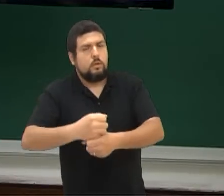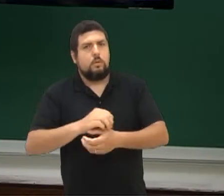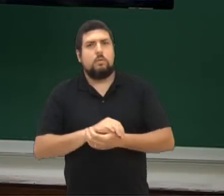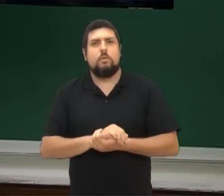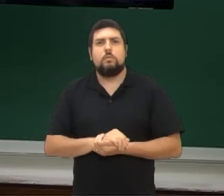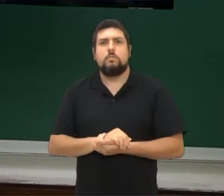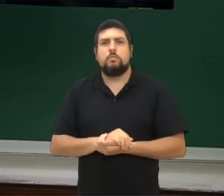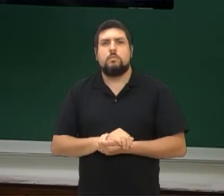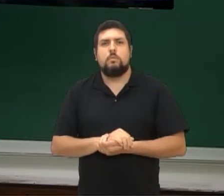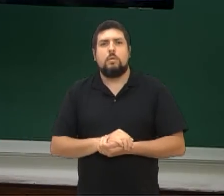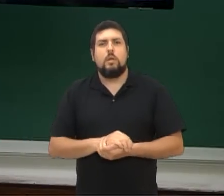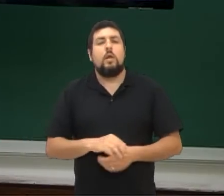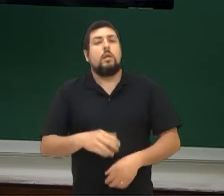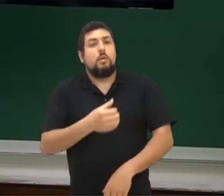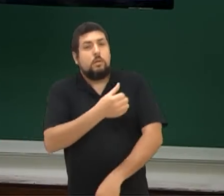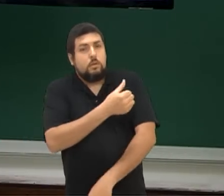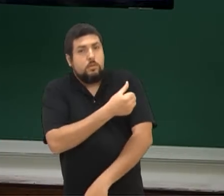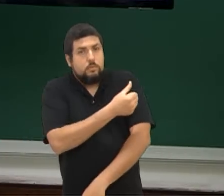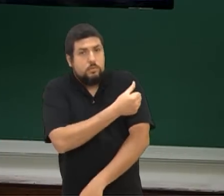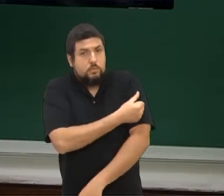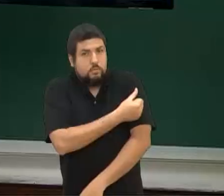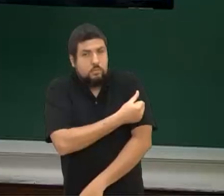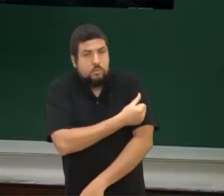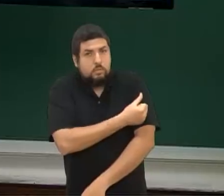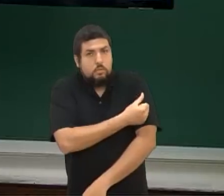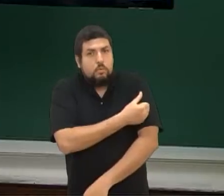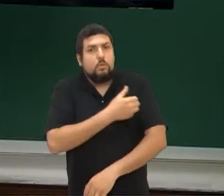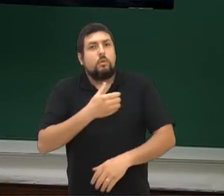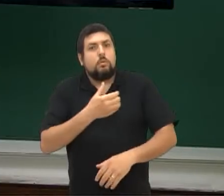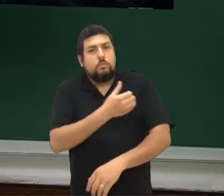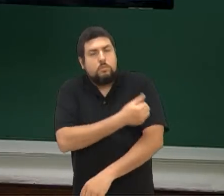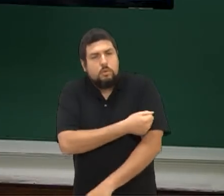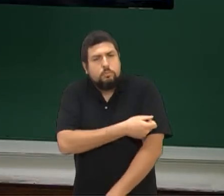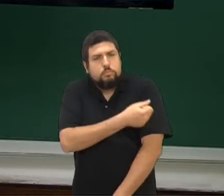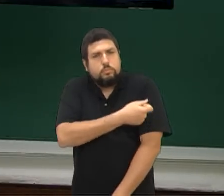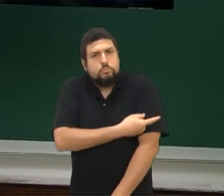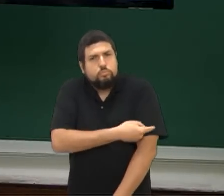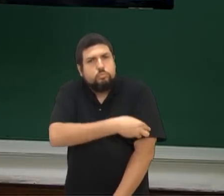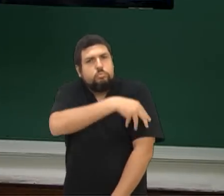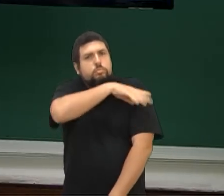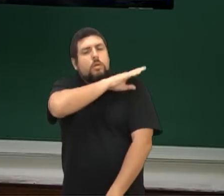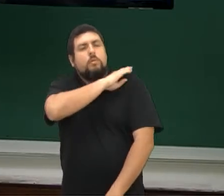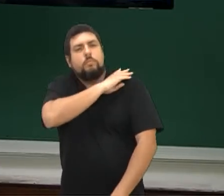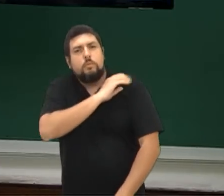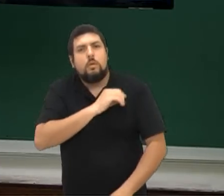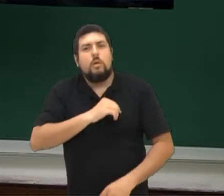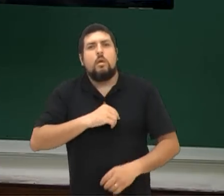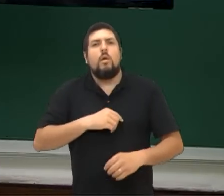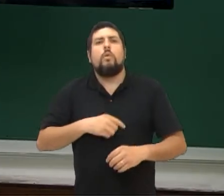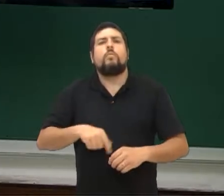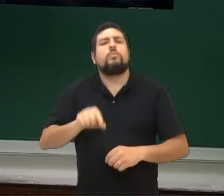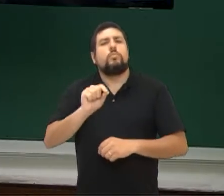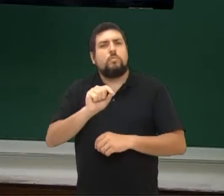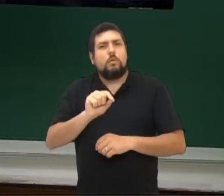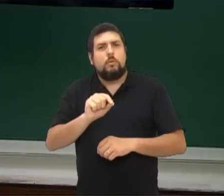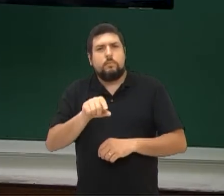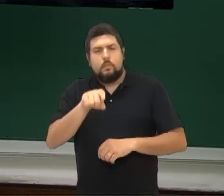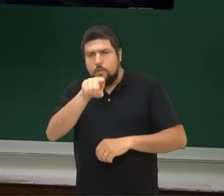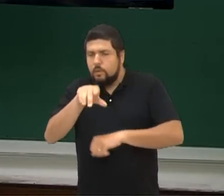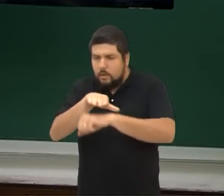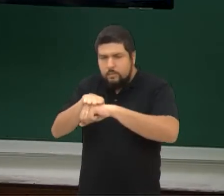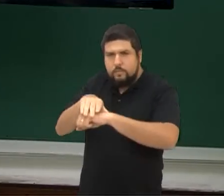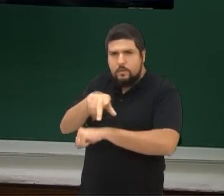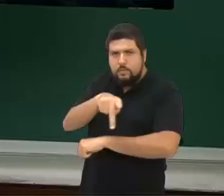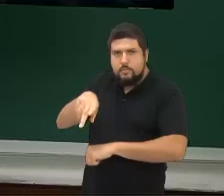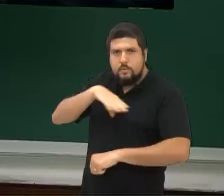séries, desde o 6º ano, eles participam da Olimpíada de Língua Portuguesa. Converse com o teu professor de língua portuguesa e